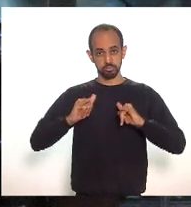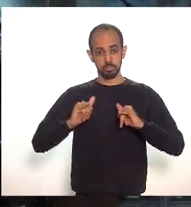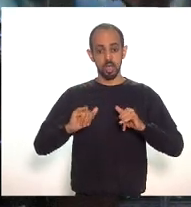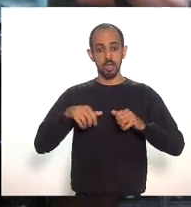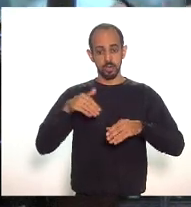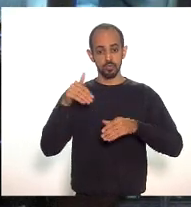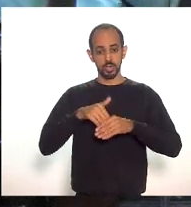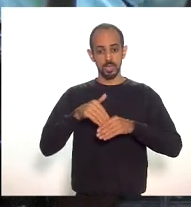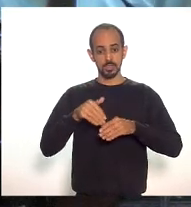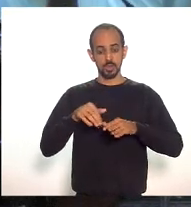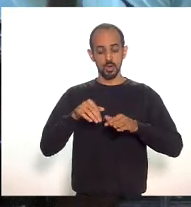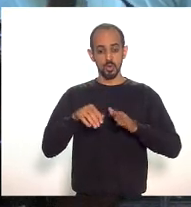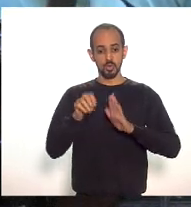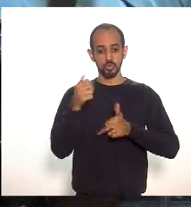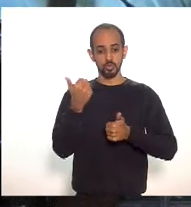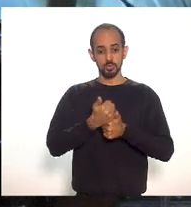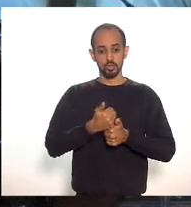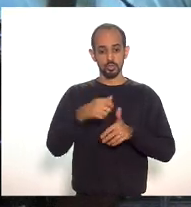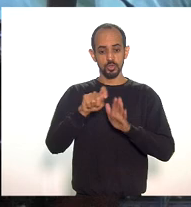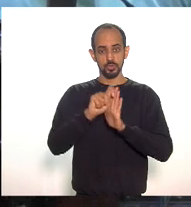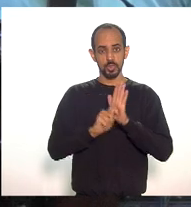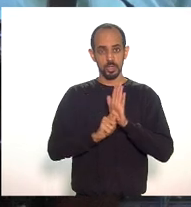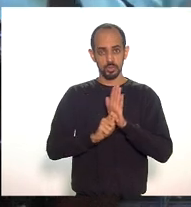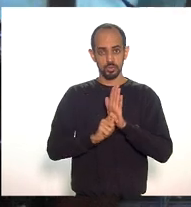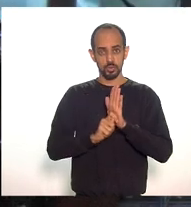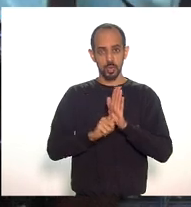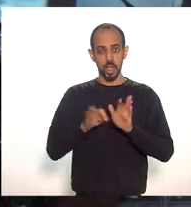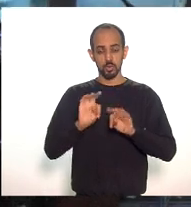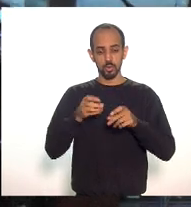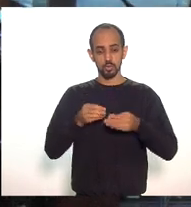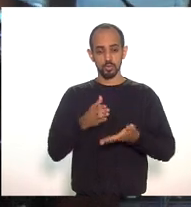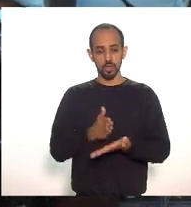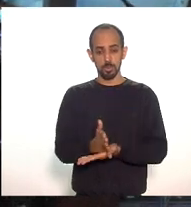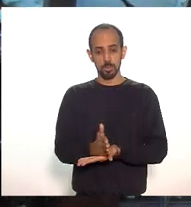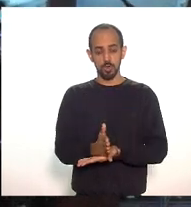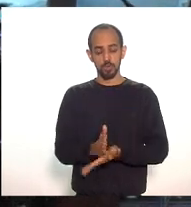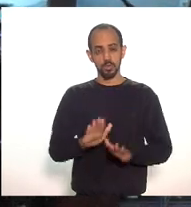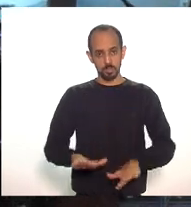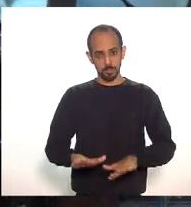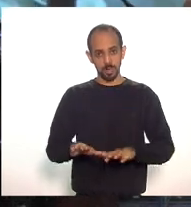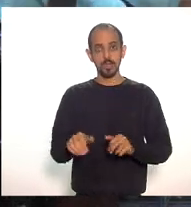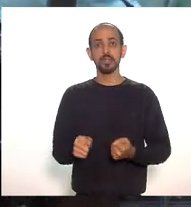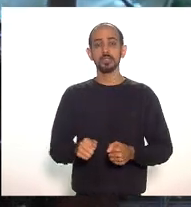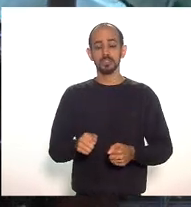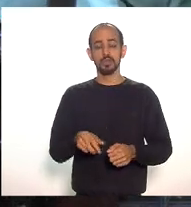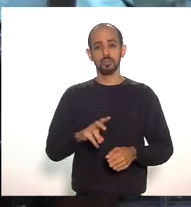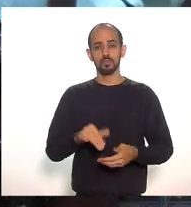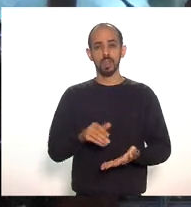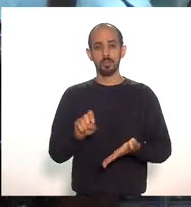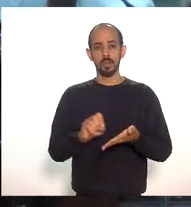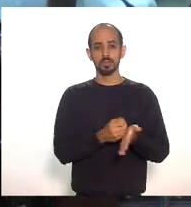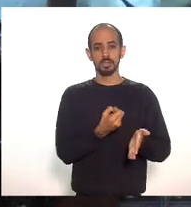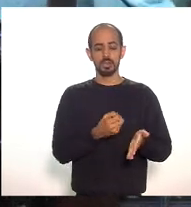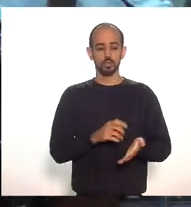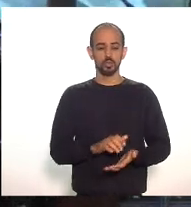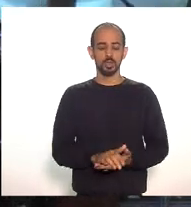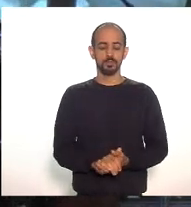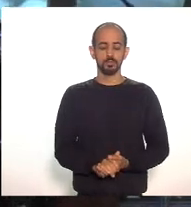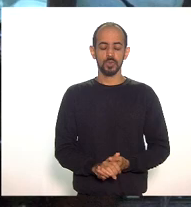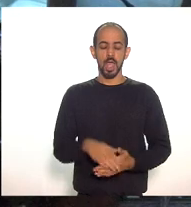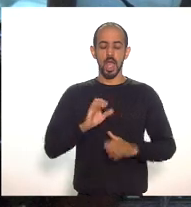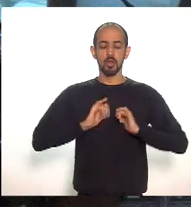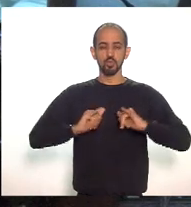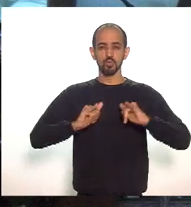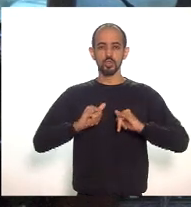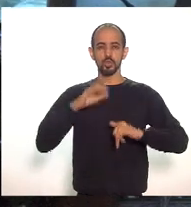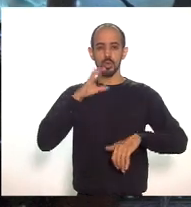substitutivo conforme o final da comissão de condição justiça se onde que aprovam permaneçam Como estão aprovado vai autógrafo anuncio é